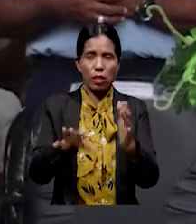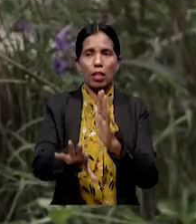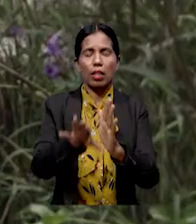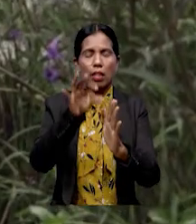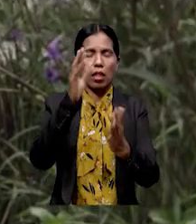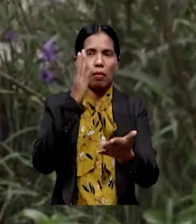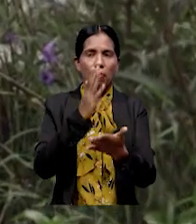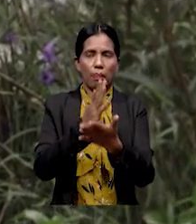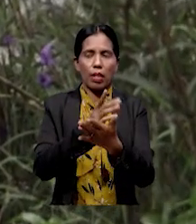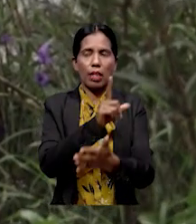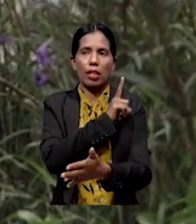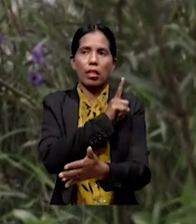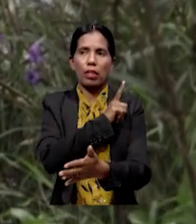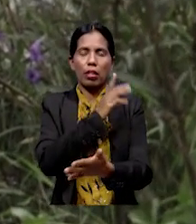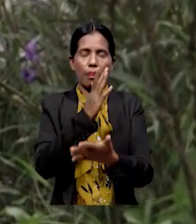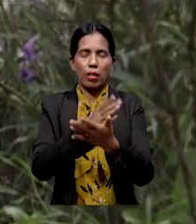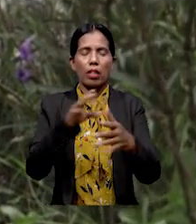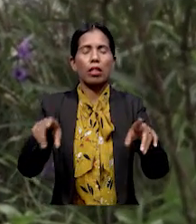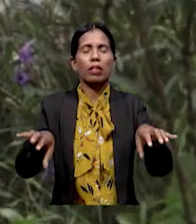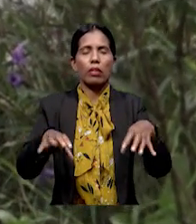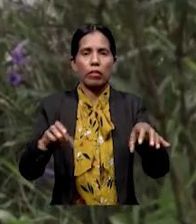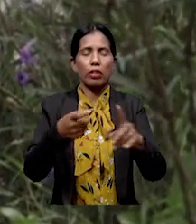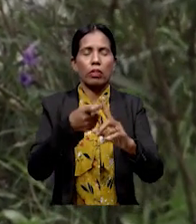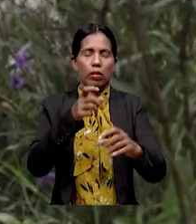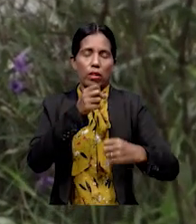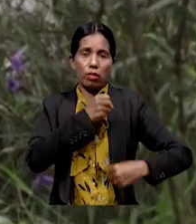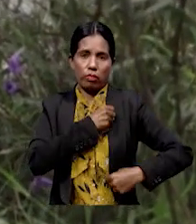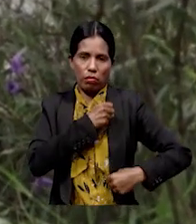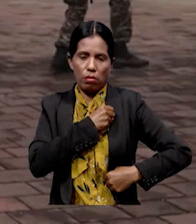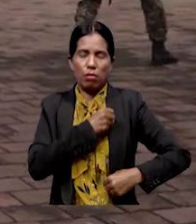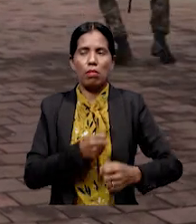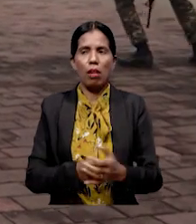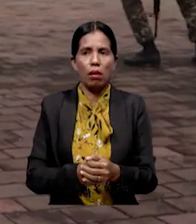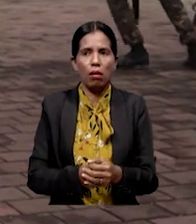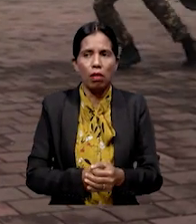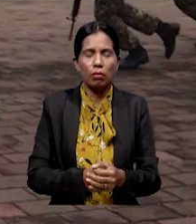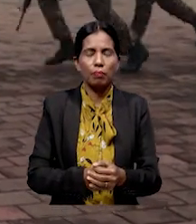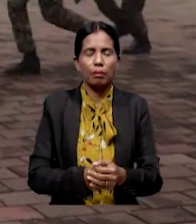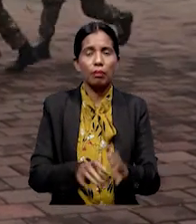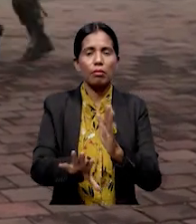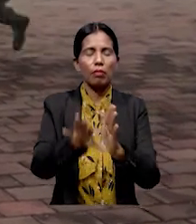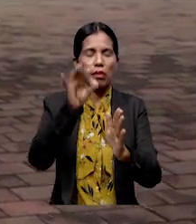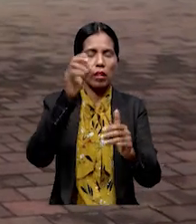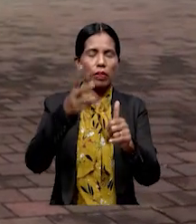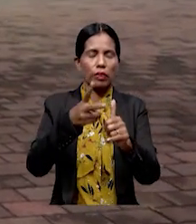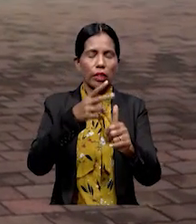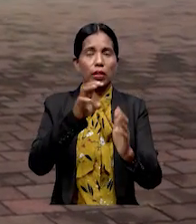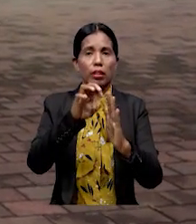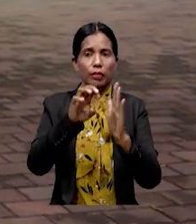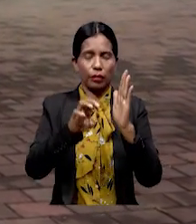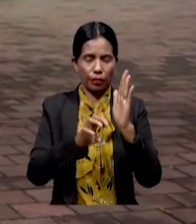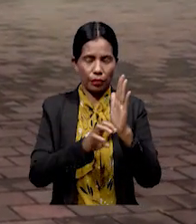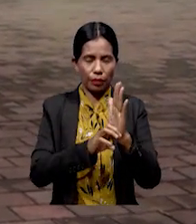ho si chefe estado maior general FFDTL, tenente general Lerian Antimur, no promove vice-chefe estado maior